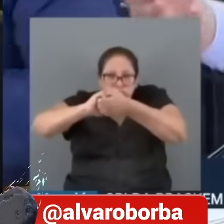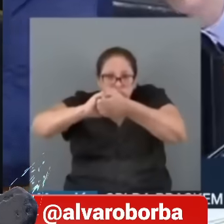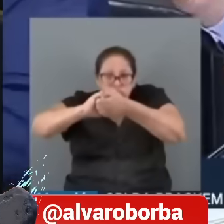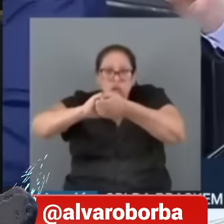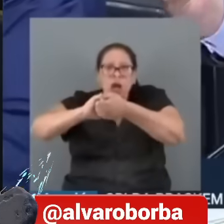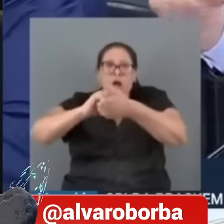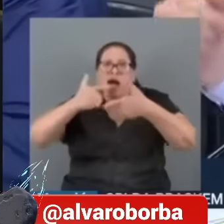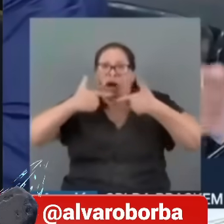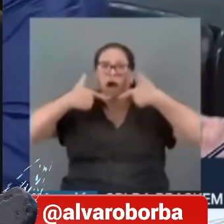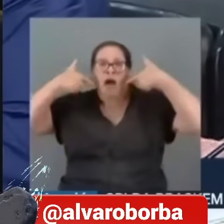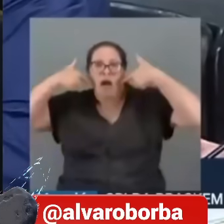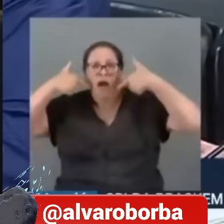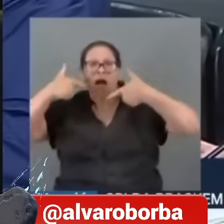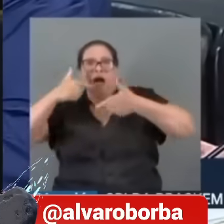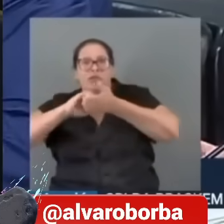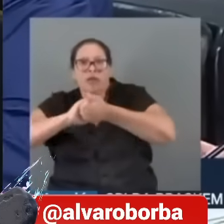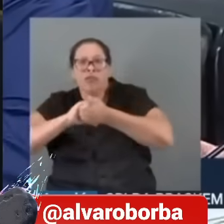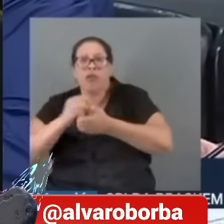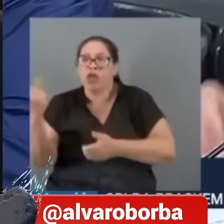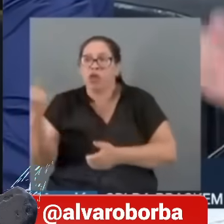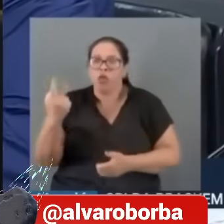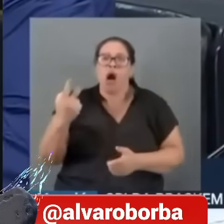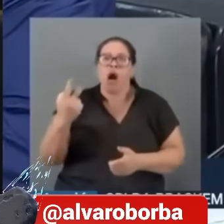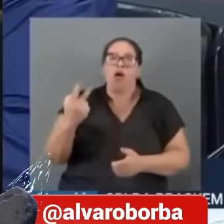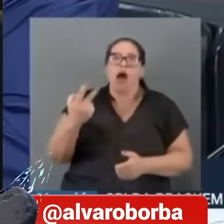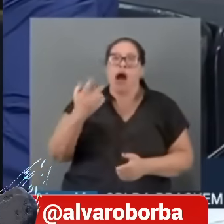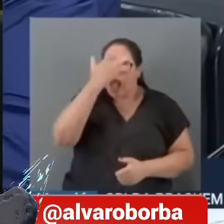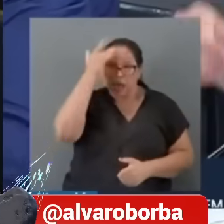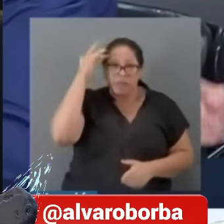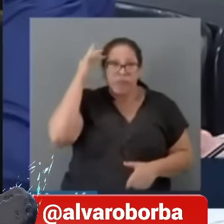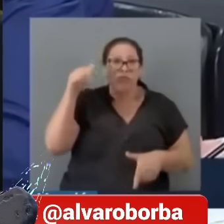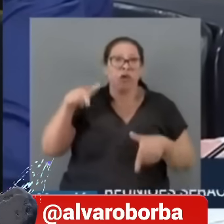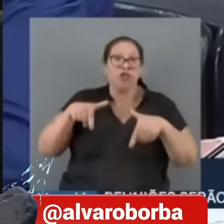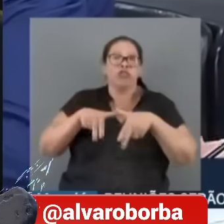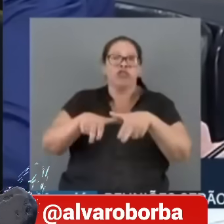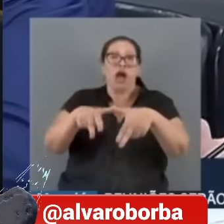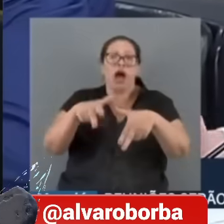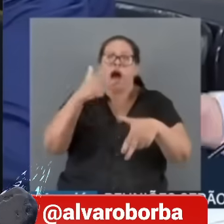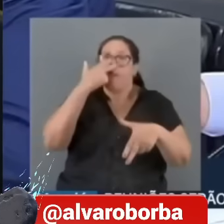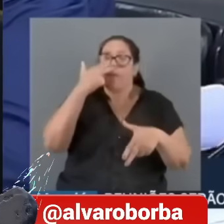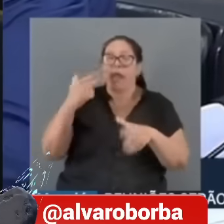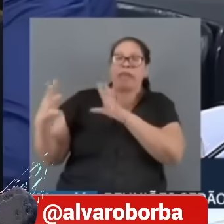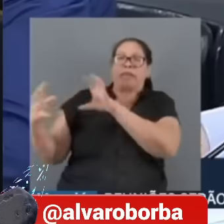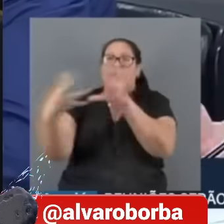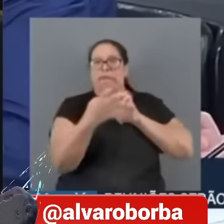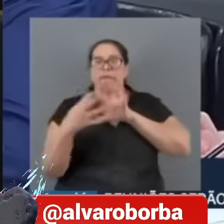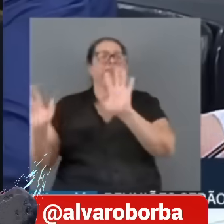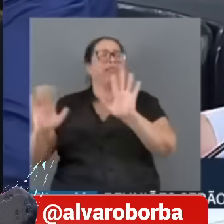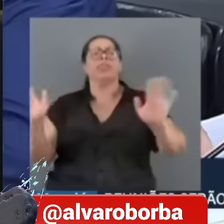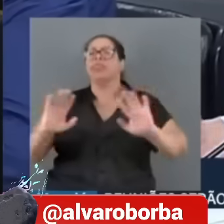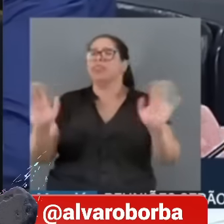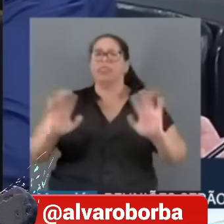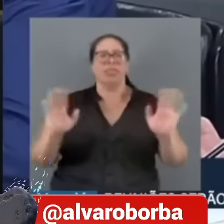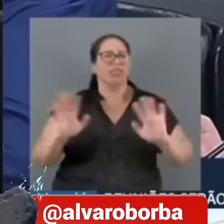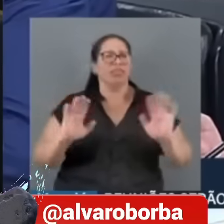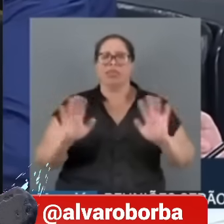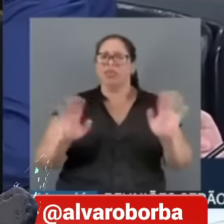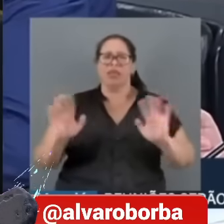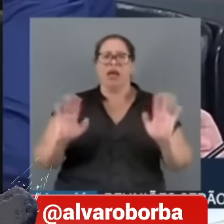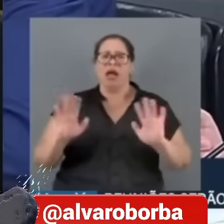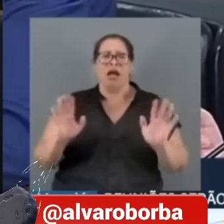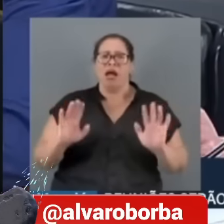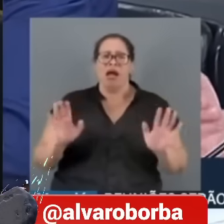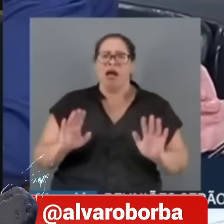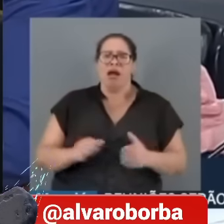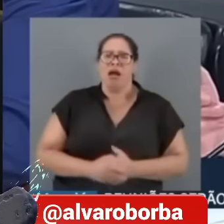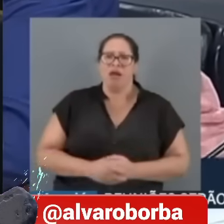cumprimentá-lo como fiz com o procurador gon já de repente vira uma celeuma nas redes sociais como se isso fosse determinante